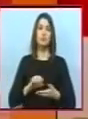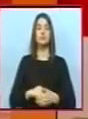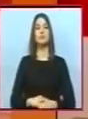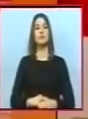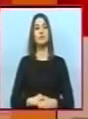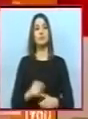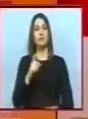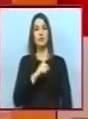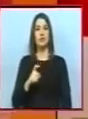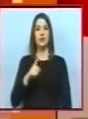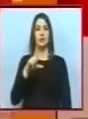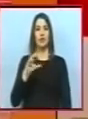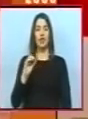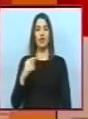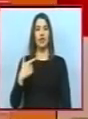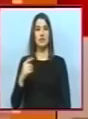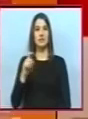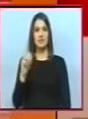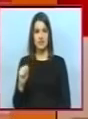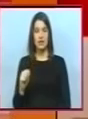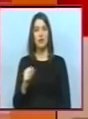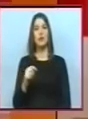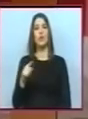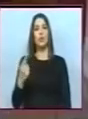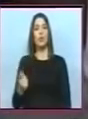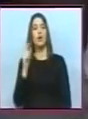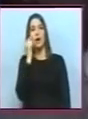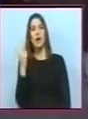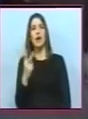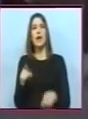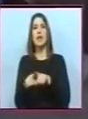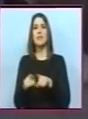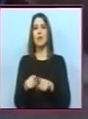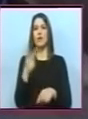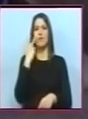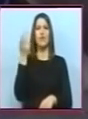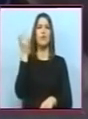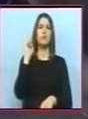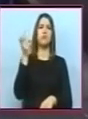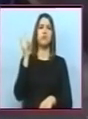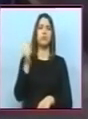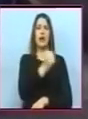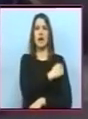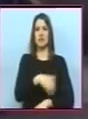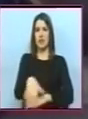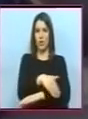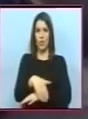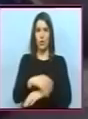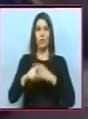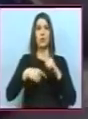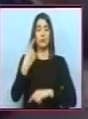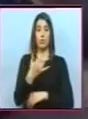Zlost e Jezepeledi são dois irmãos que viviam há anos como sem abrigo. Agora já não vivem. Em